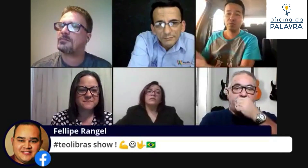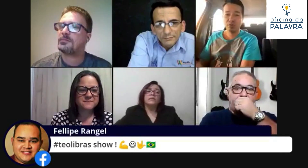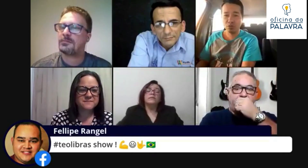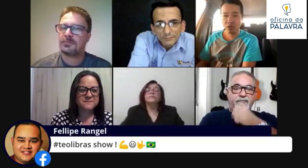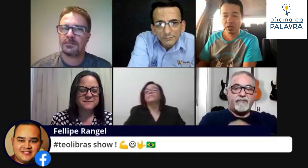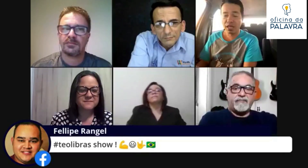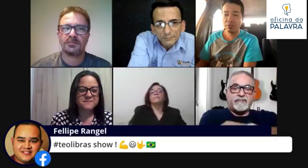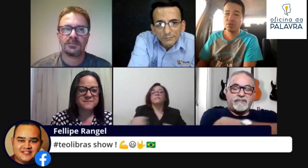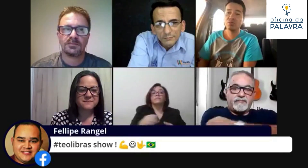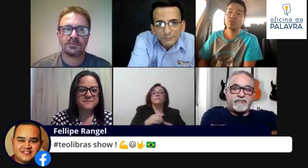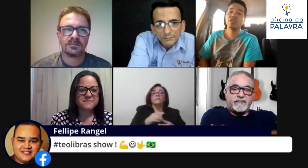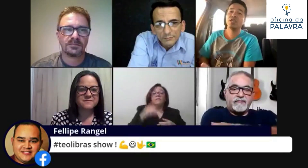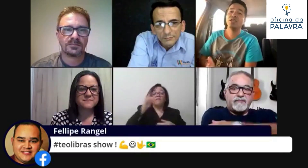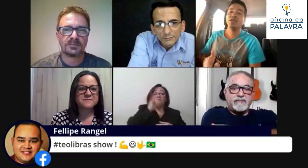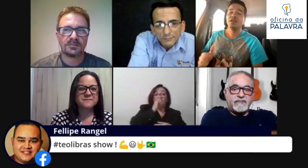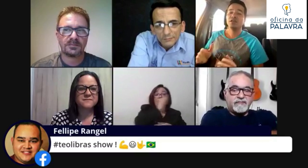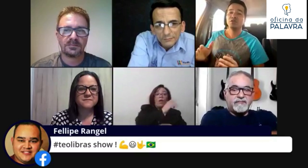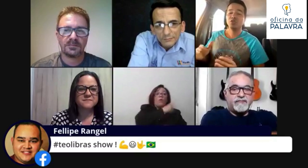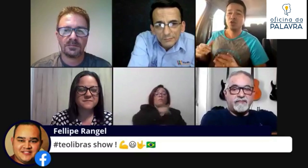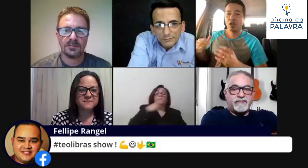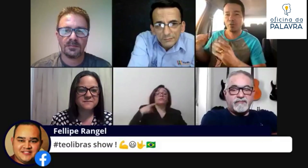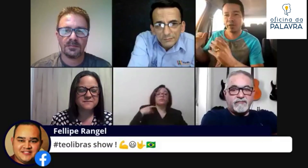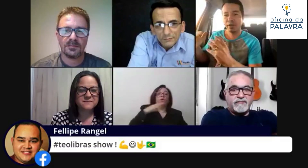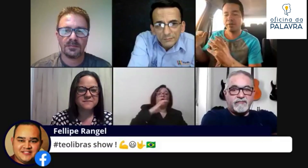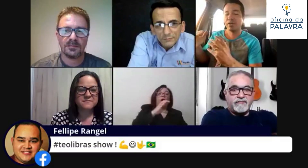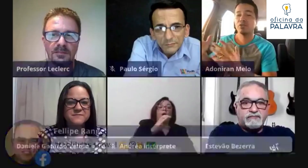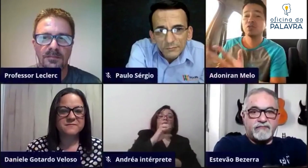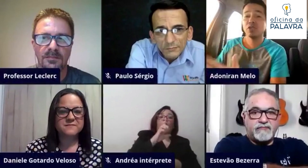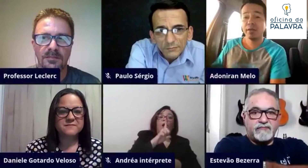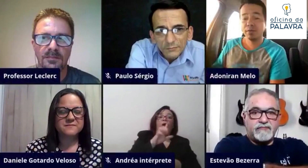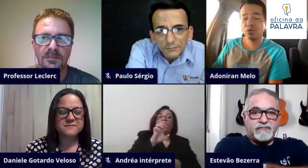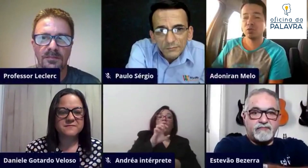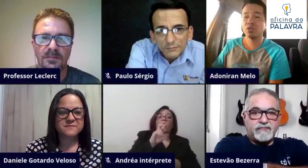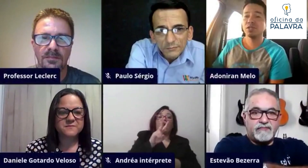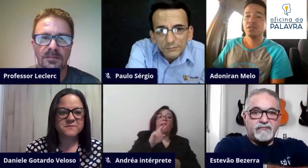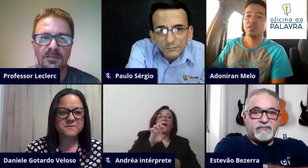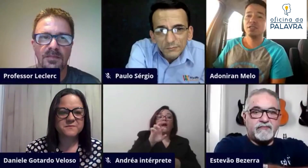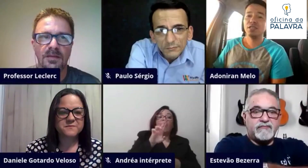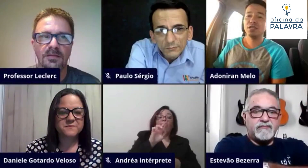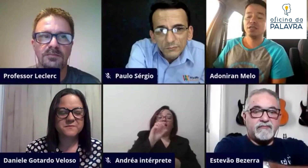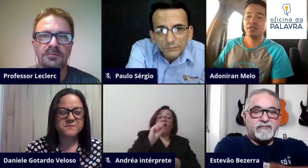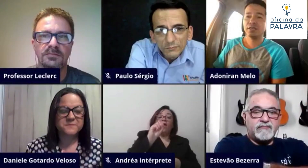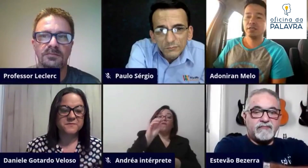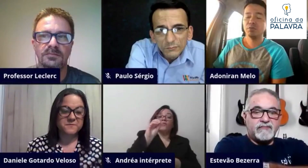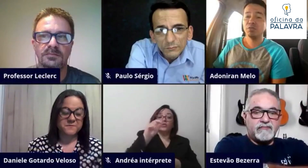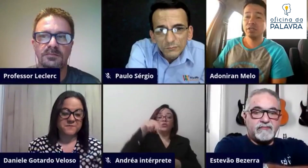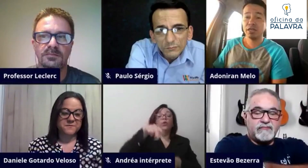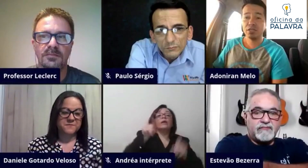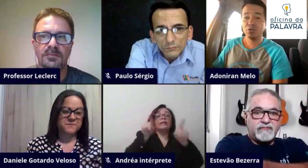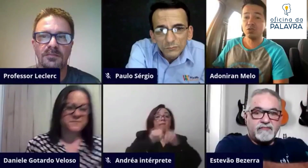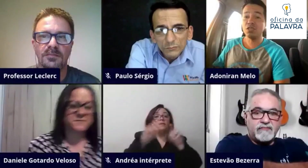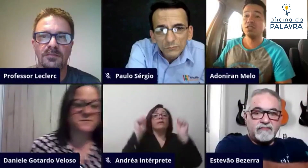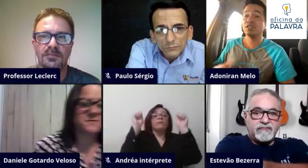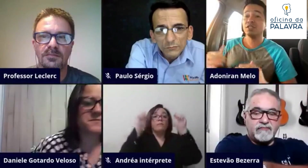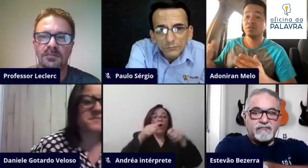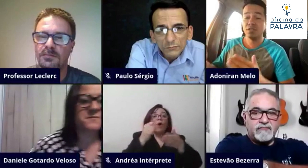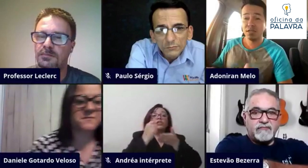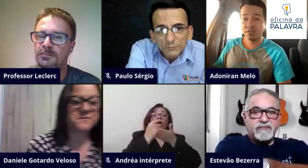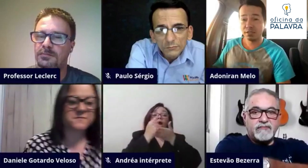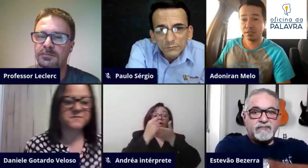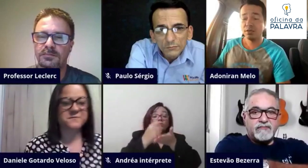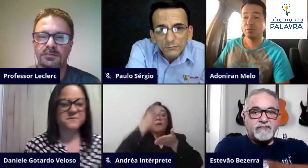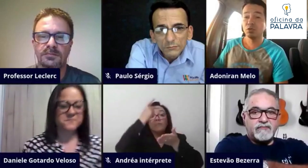vai falar com o pastor Cleberson, que tem o know-how para ajudar pessoas que tem a mobilidade reduzida,